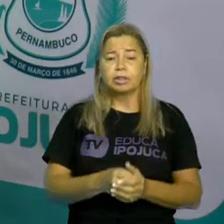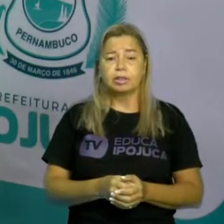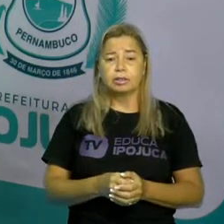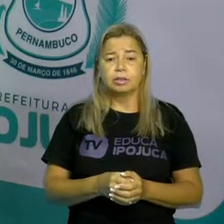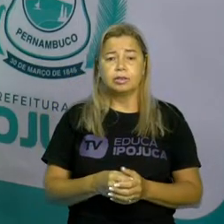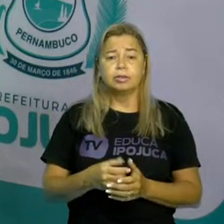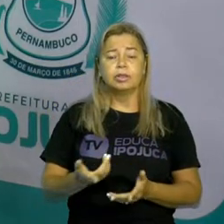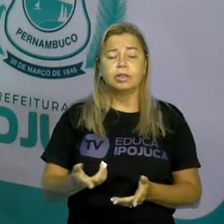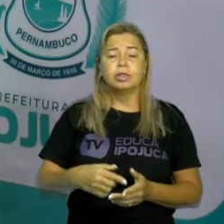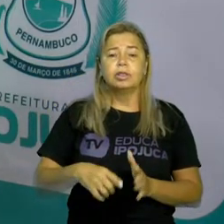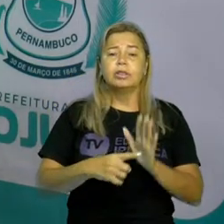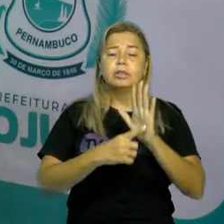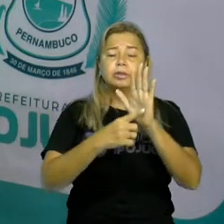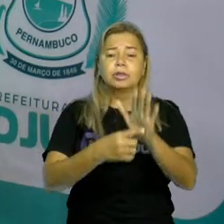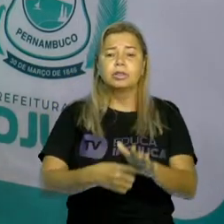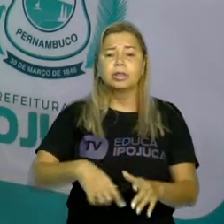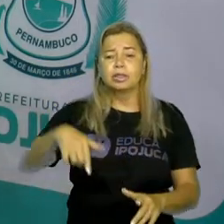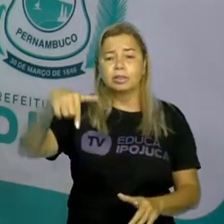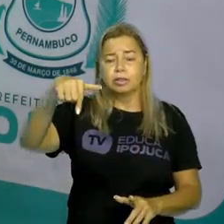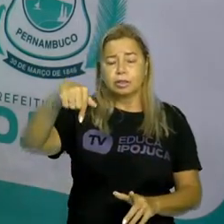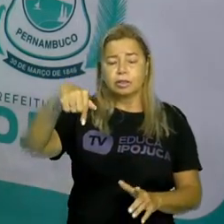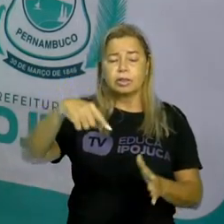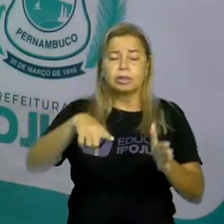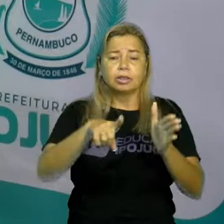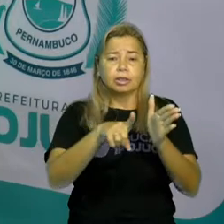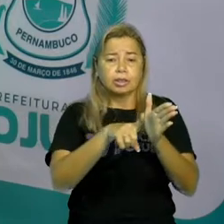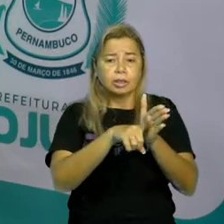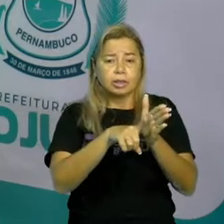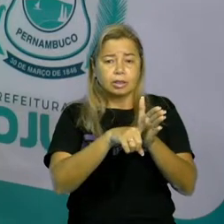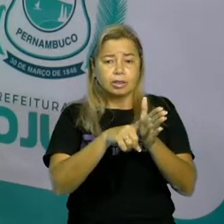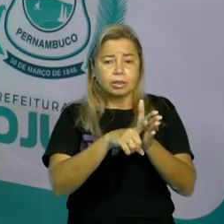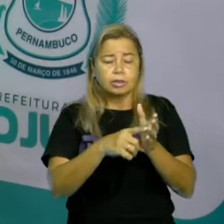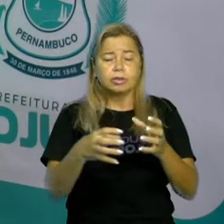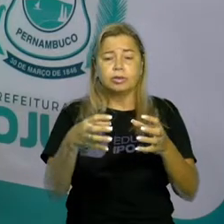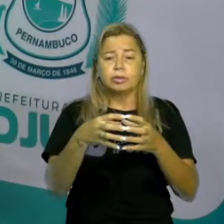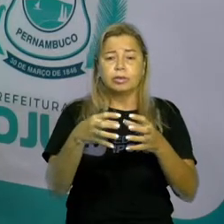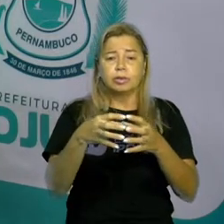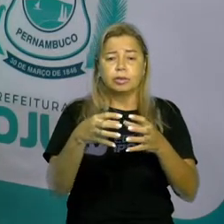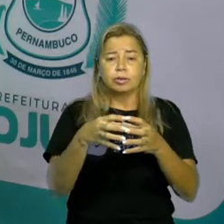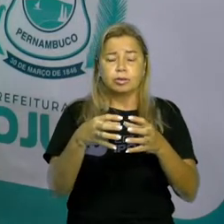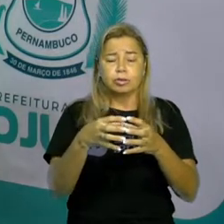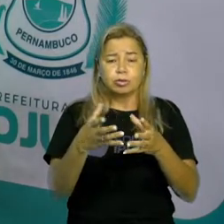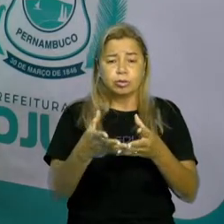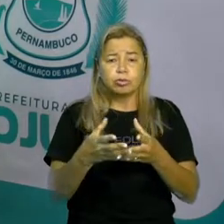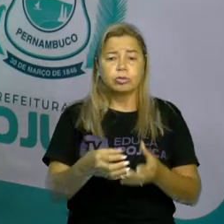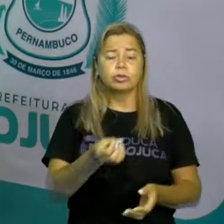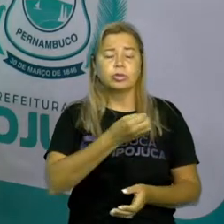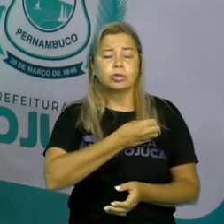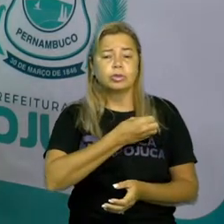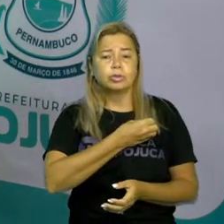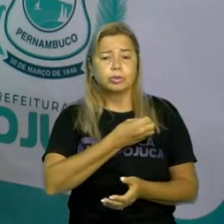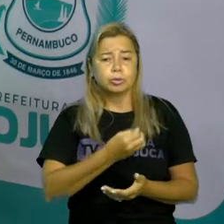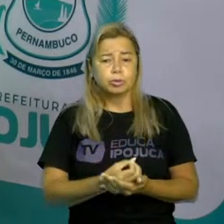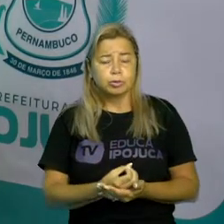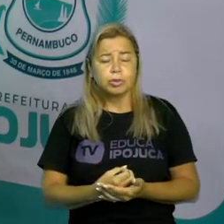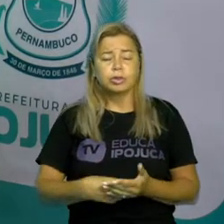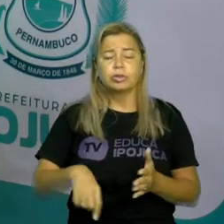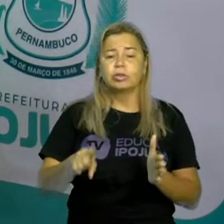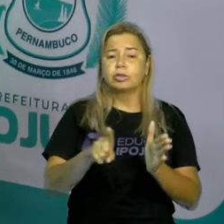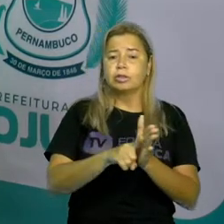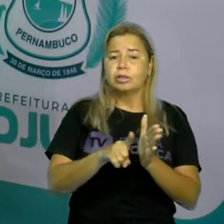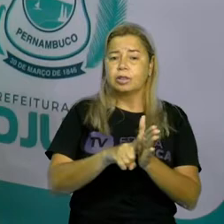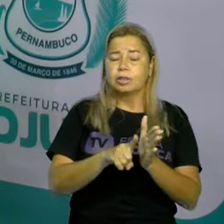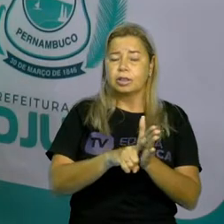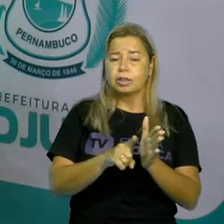pela letra Q com o sinal negativo, ele é o conjunto composto pelos números racionais negativos